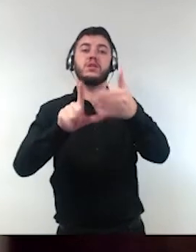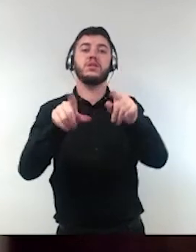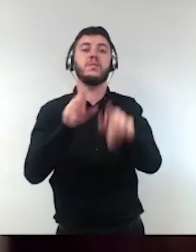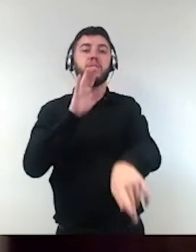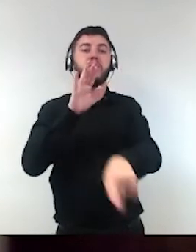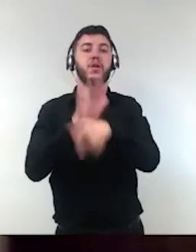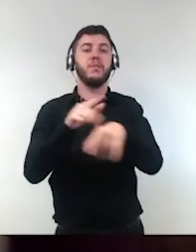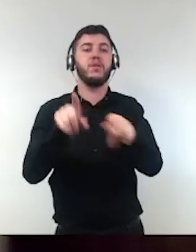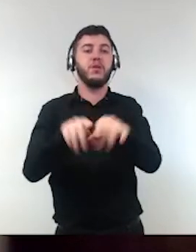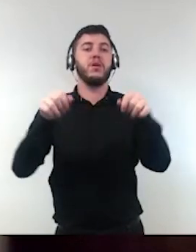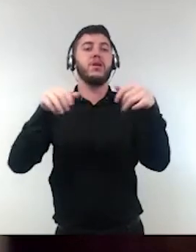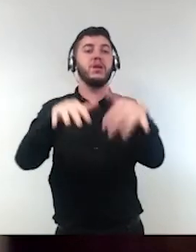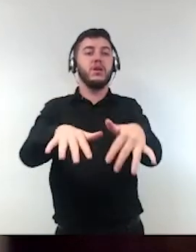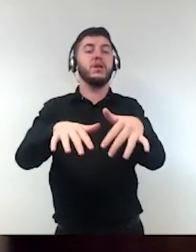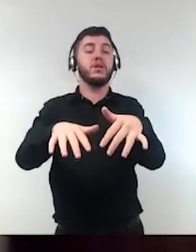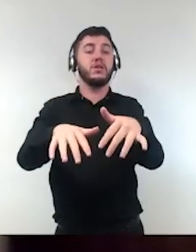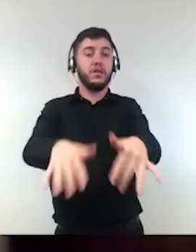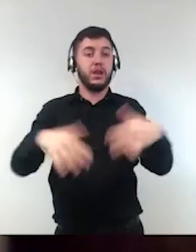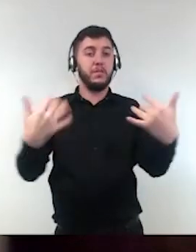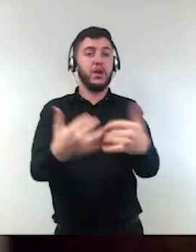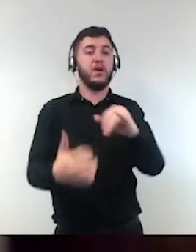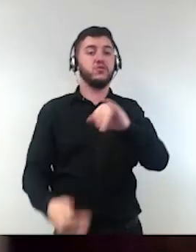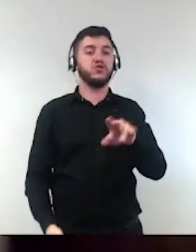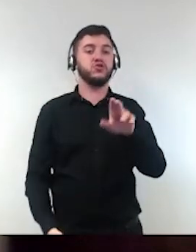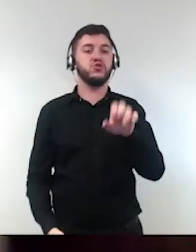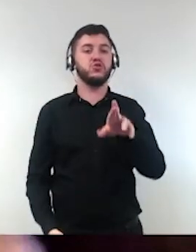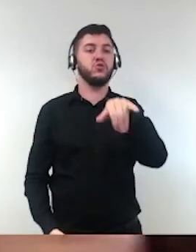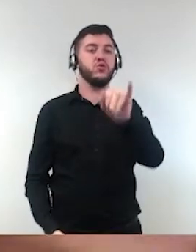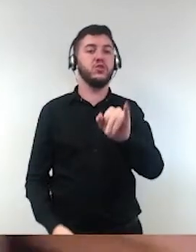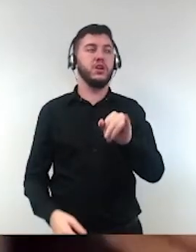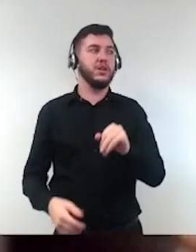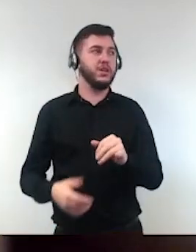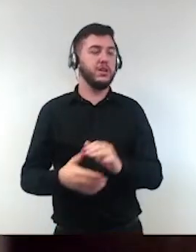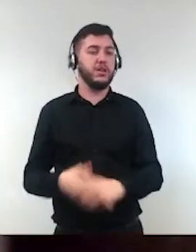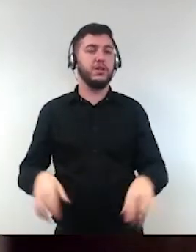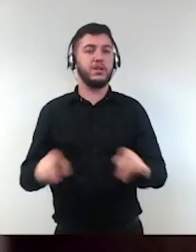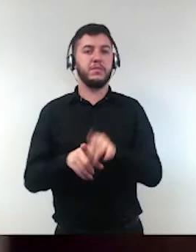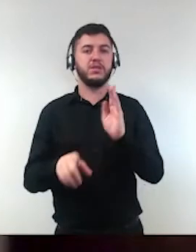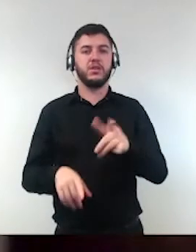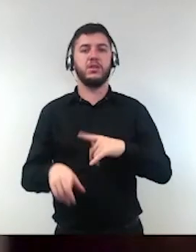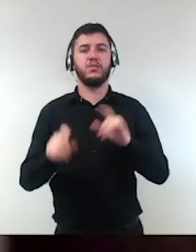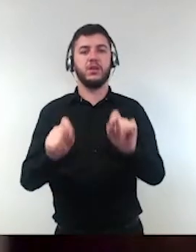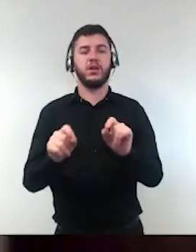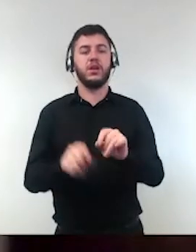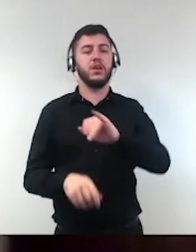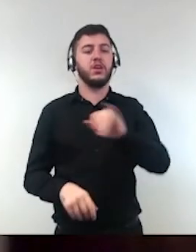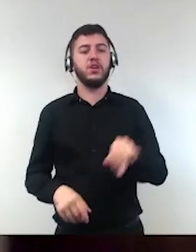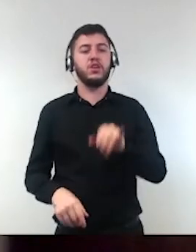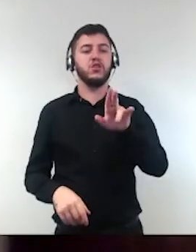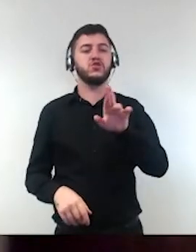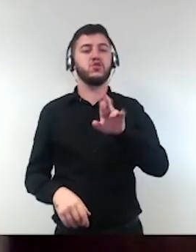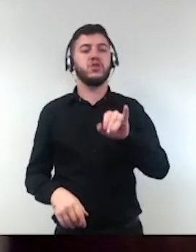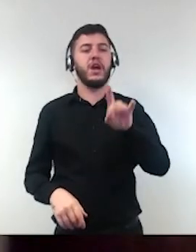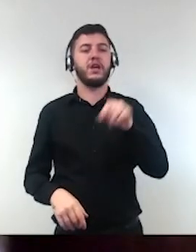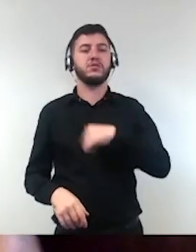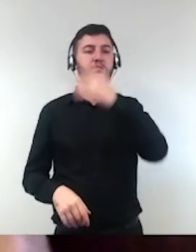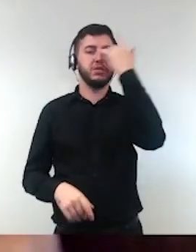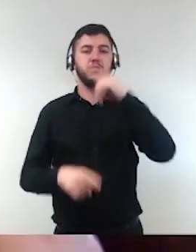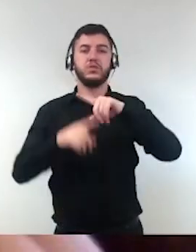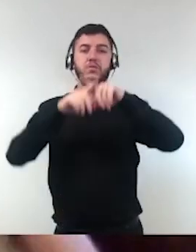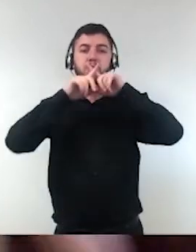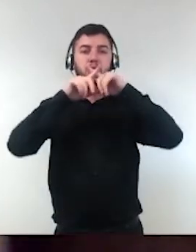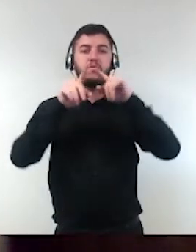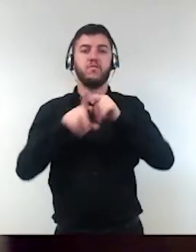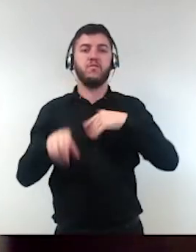sessões que têm toda uma complexidade de distanciamento de jurados para incomunicabilidade,